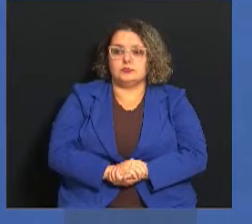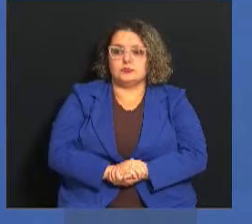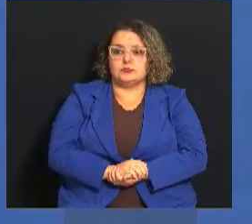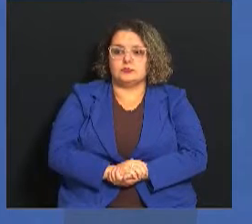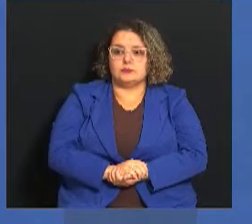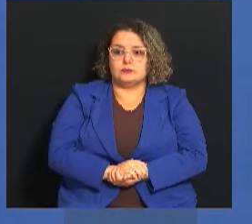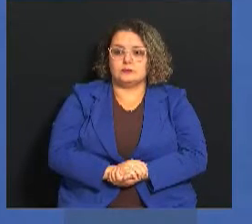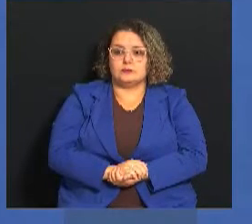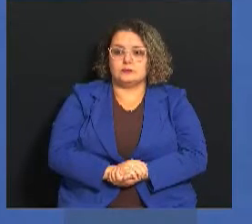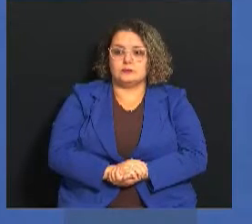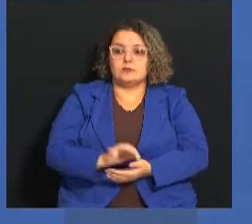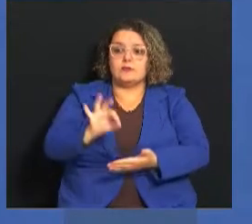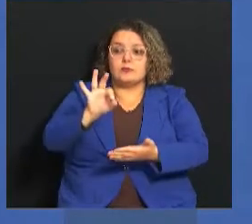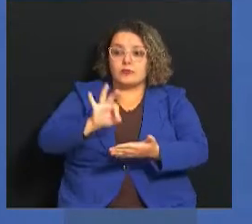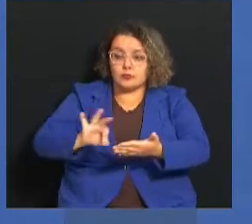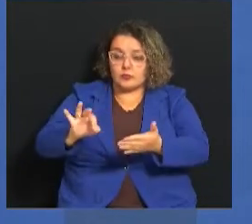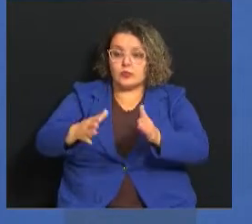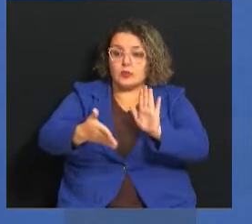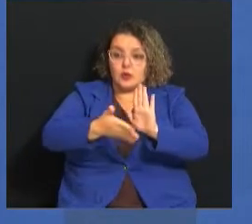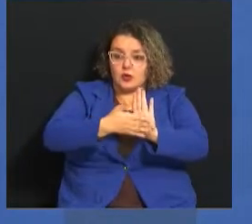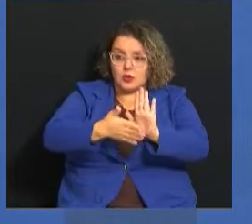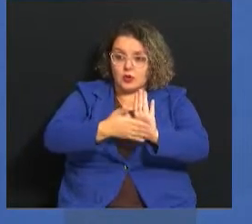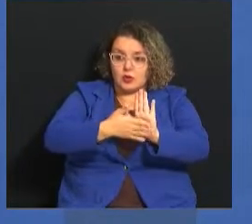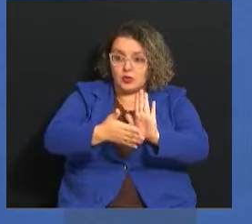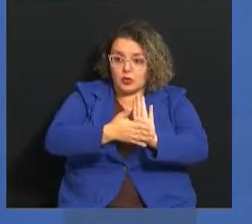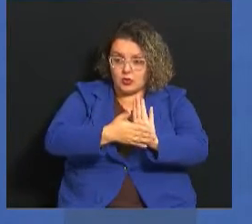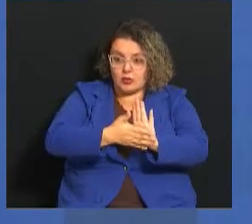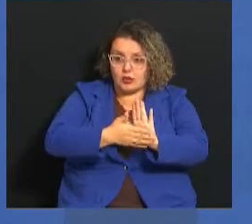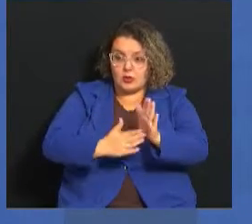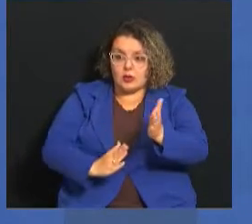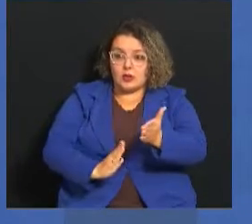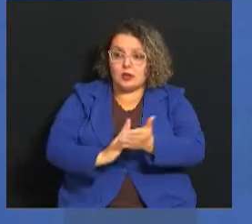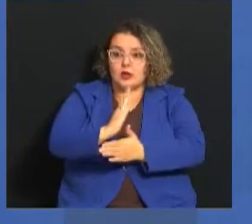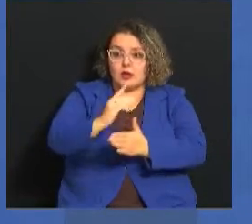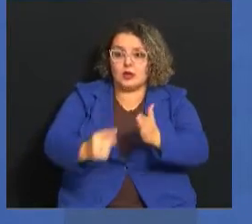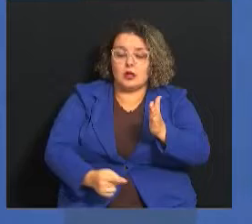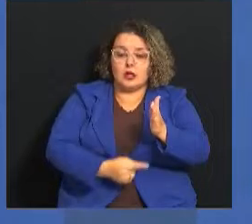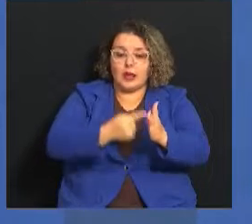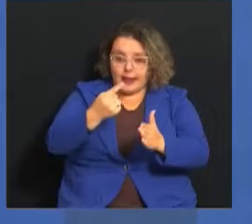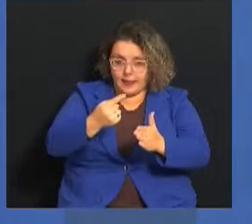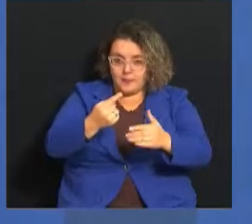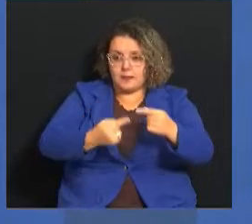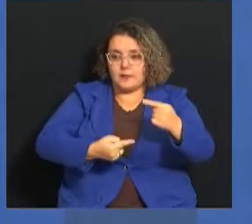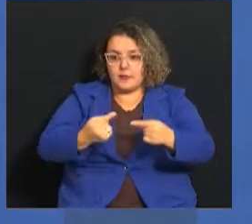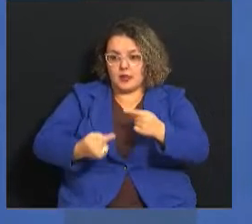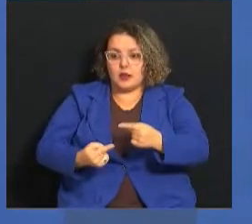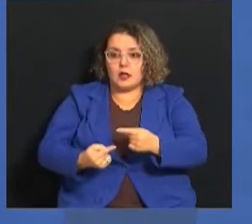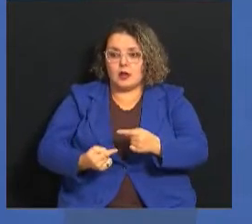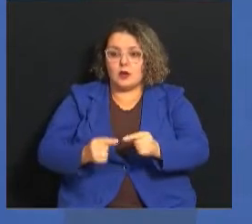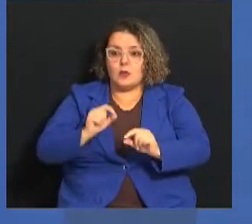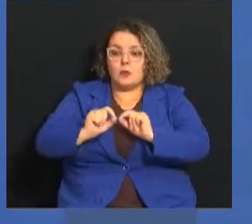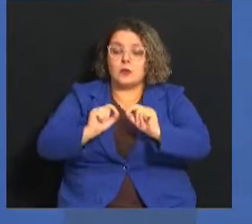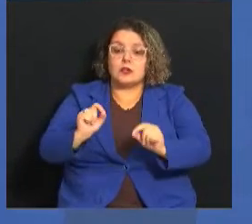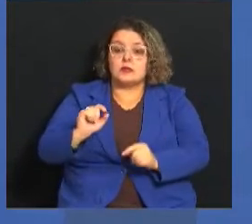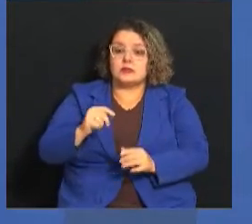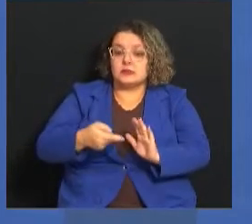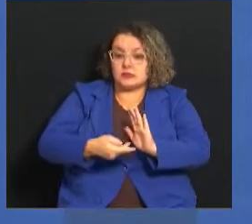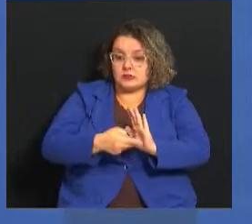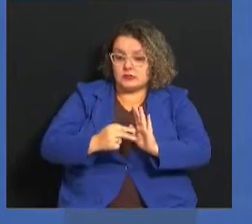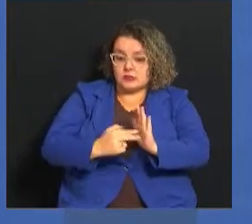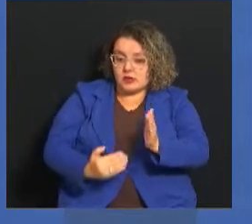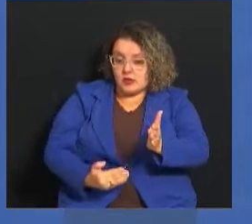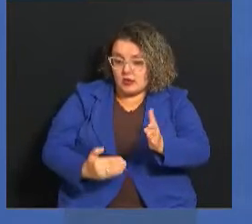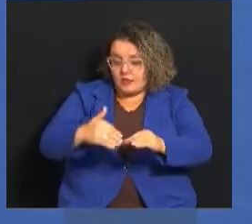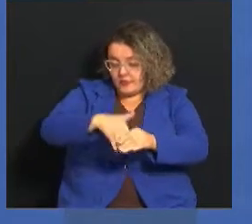E uma correção, a proposta foi aprovada em primeira discussão, ou seja, a votação inicial. Ela